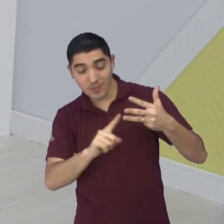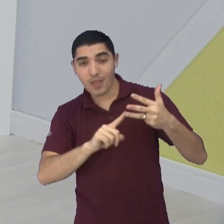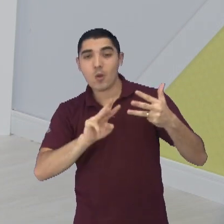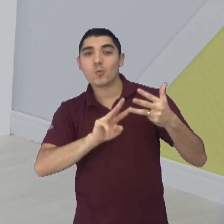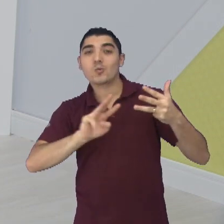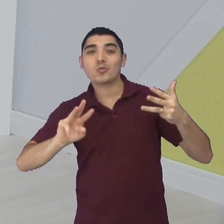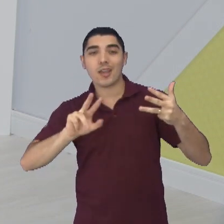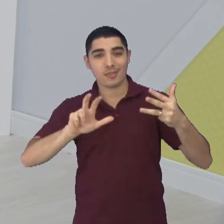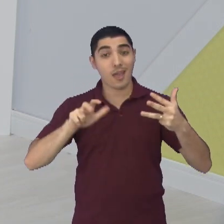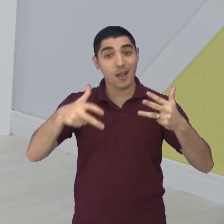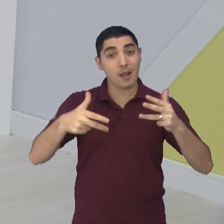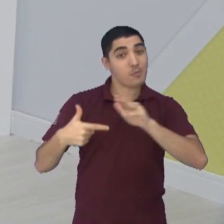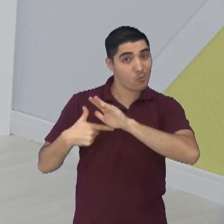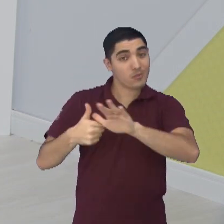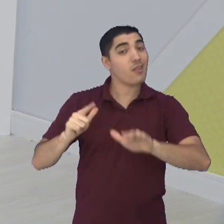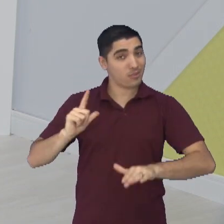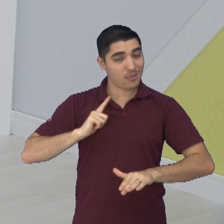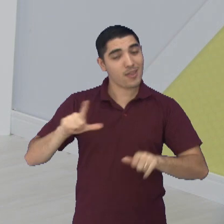em